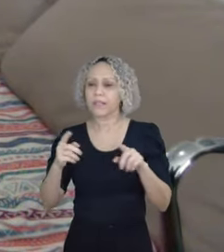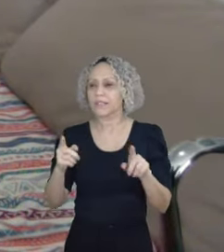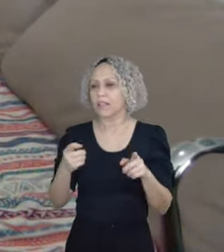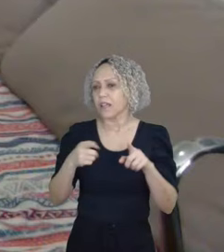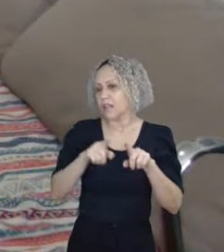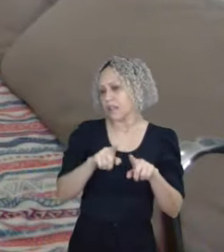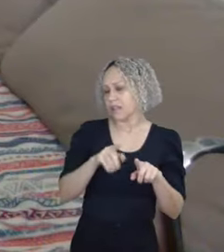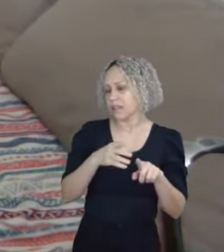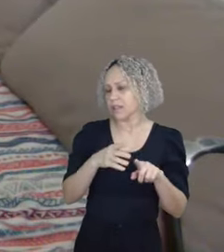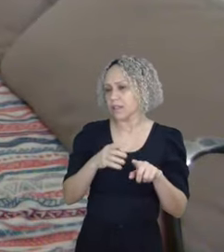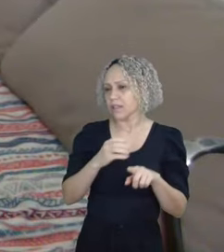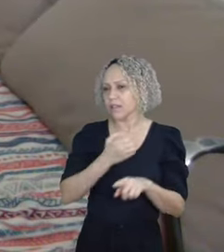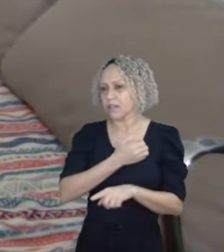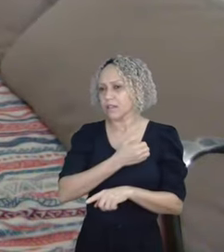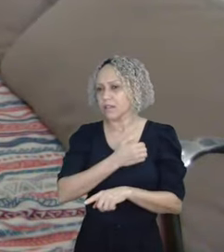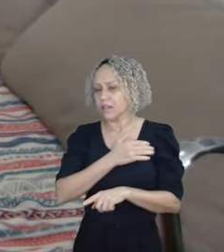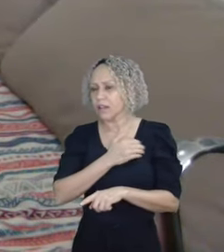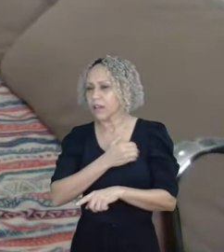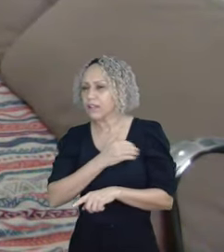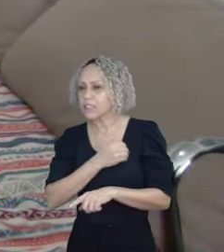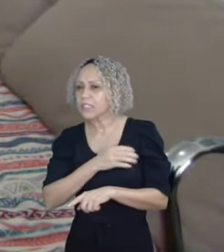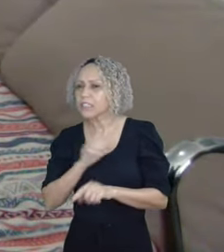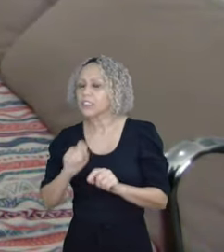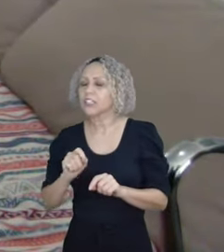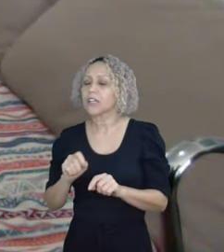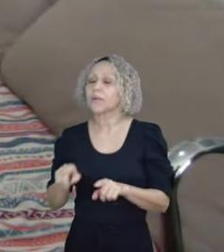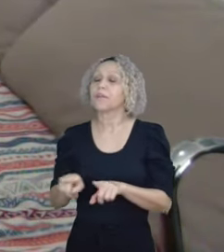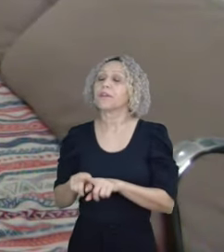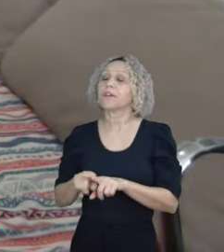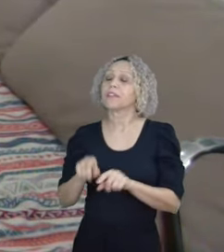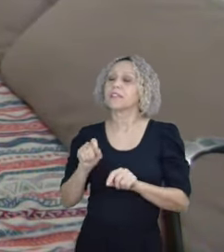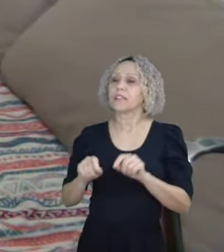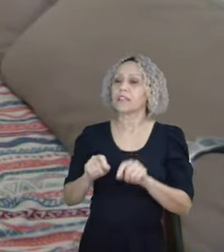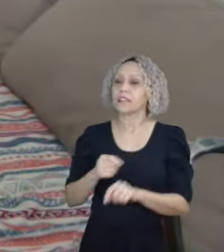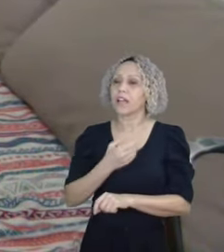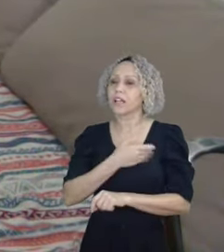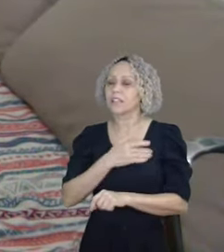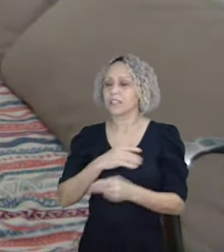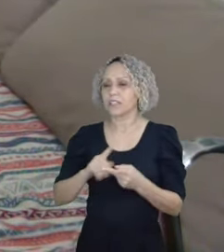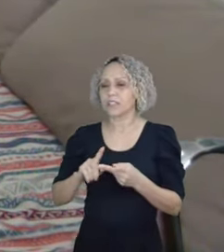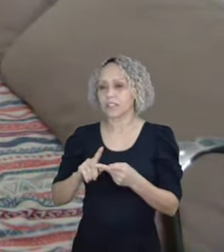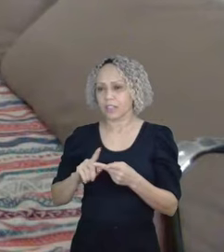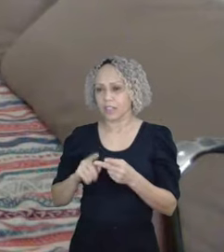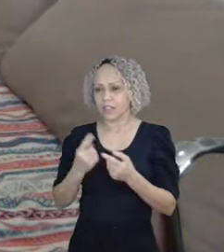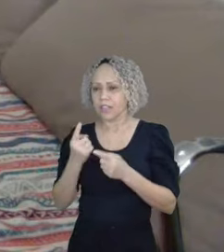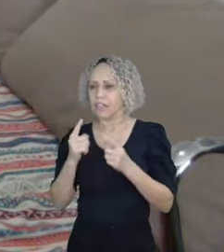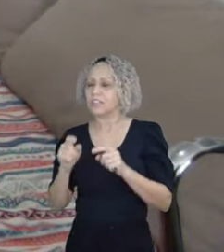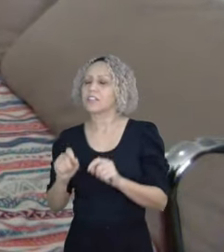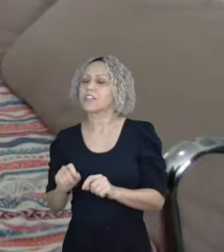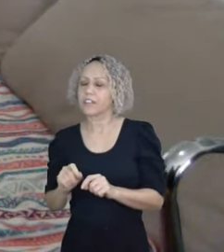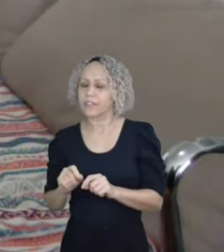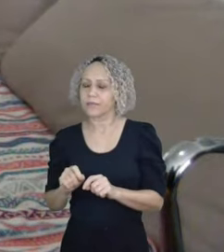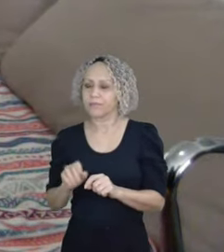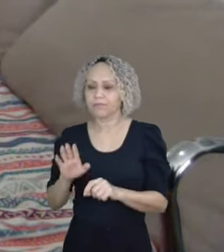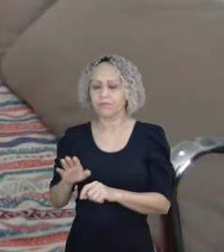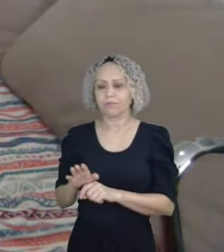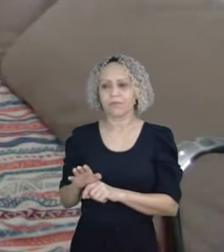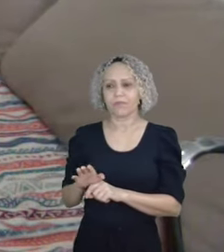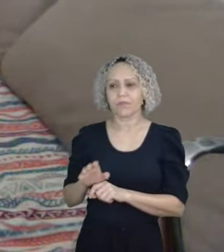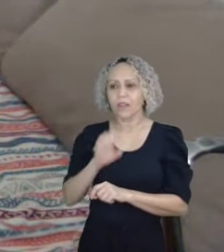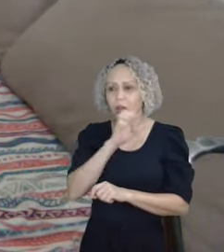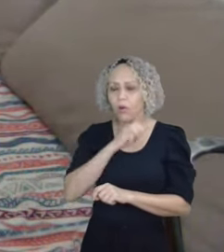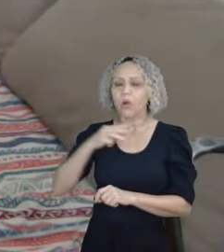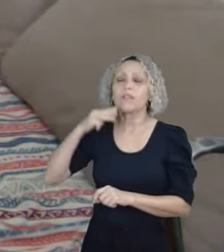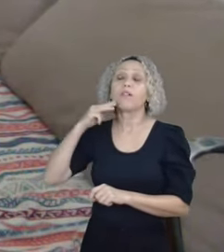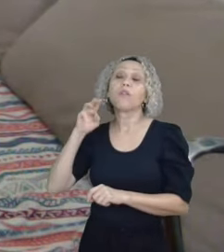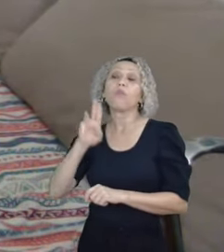rico nesse mineral, Argentina, Chile. Ele usou na época o Twitter, né, que ainda não era o X,